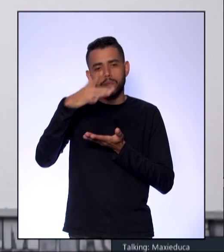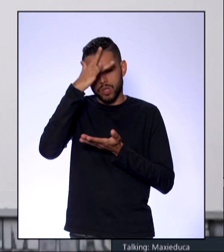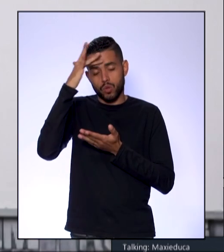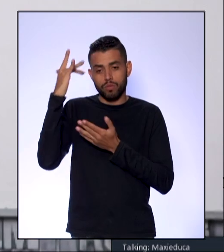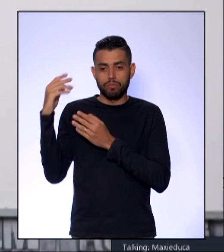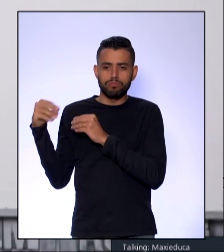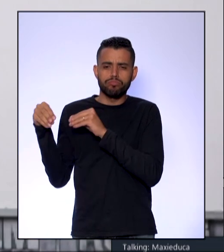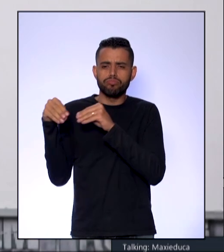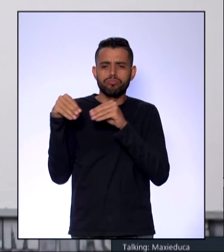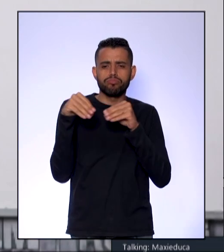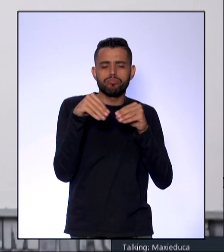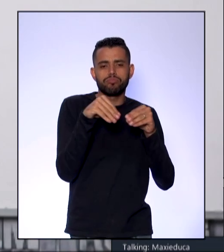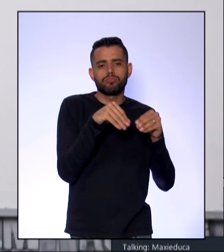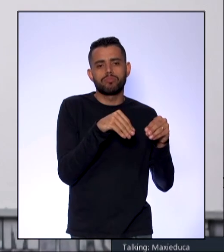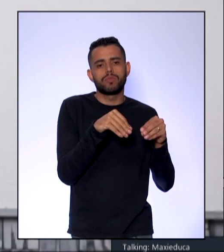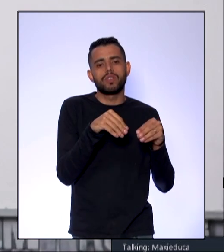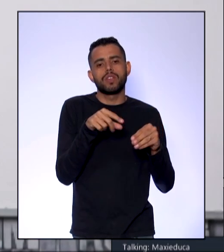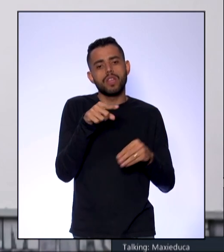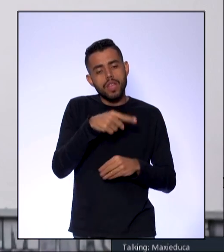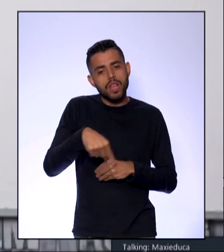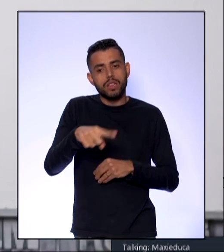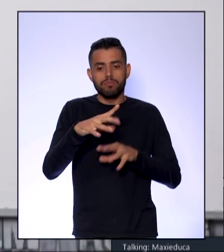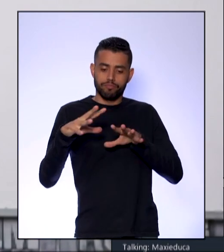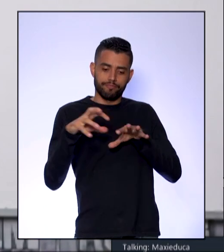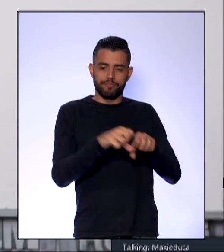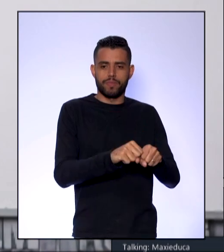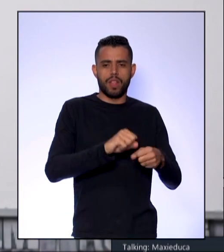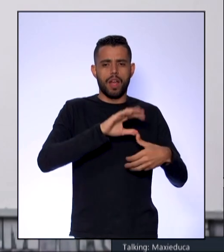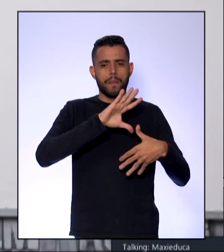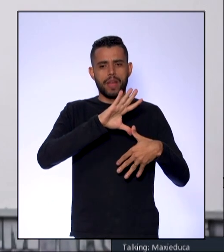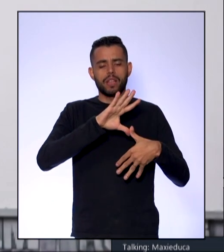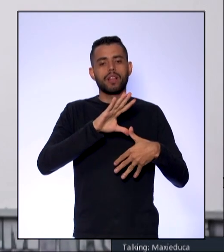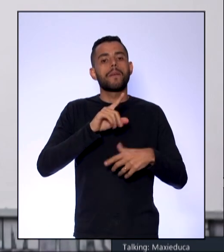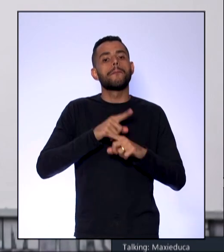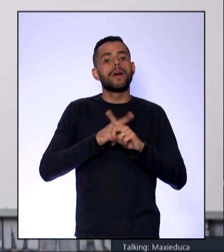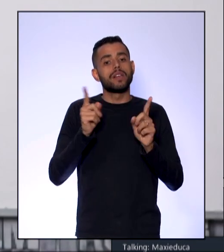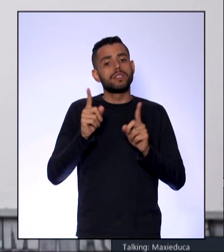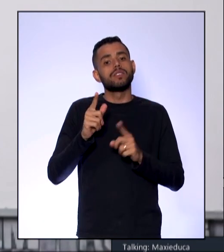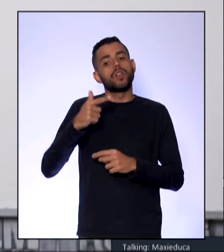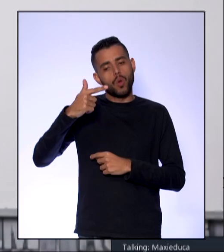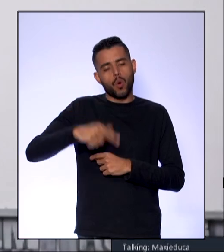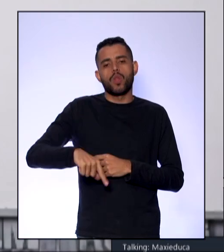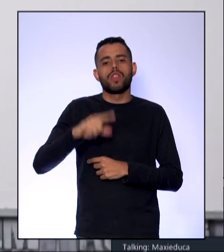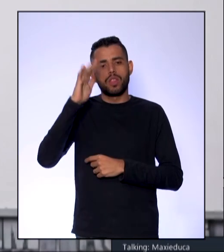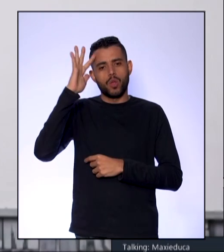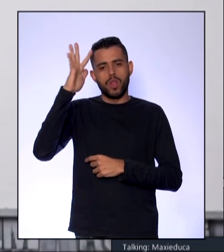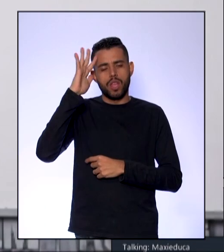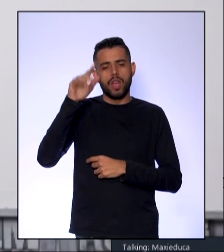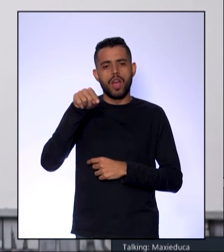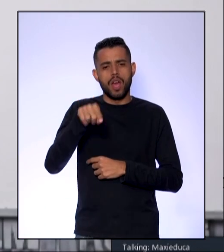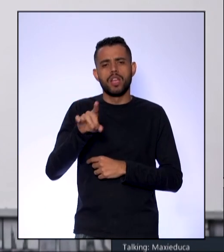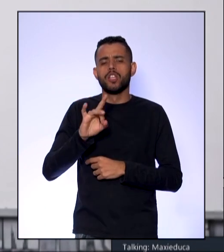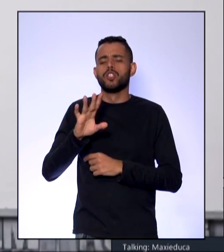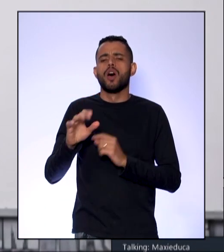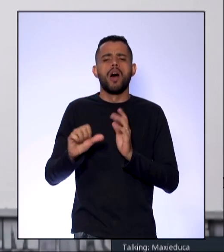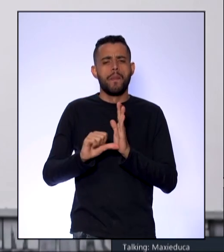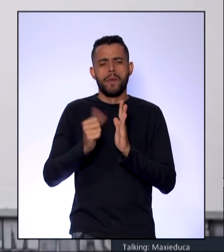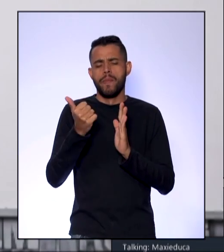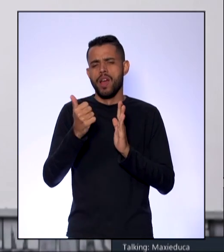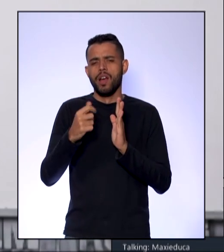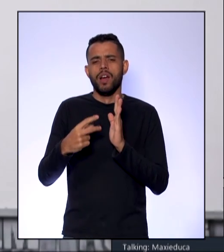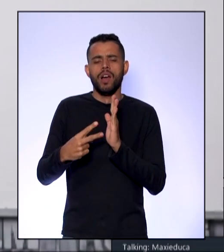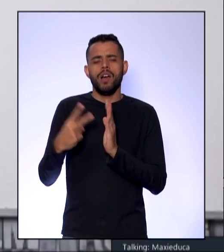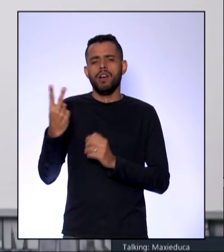possível de ocupação da América. Mas nós temos mais uma teoria. Tá? Aqui nós fechamos a primeira das duas teorias que nós